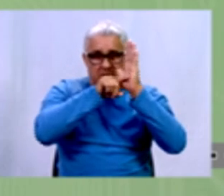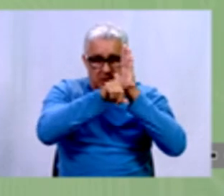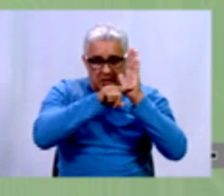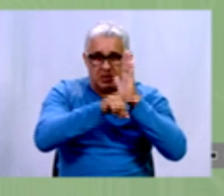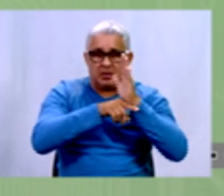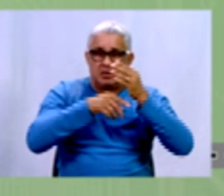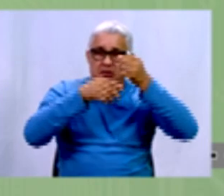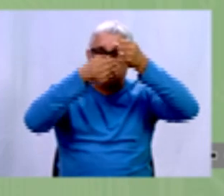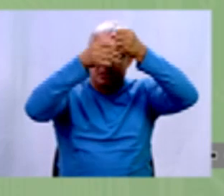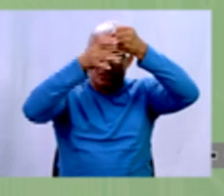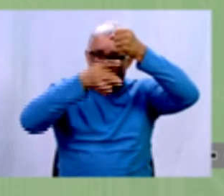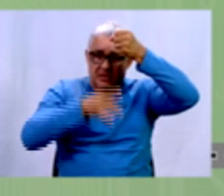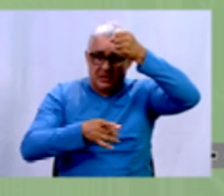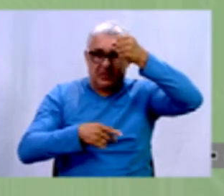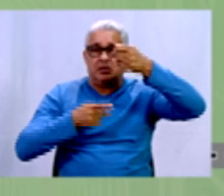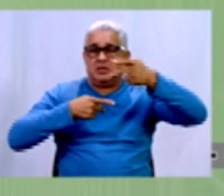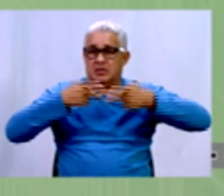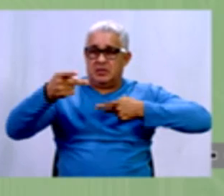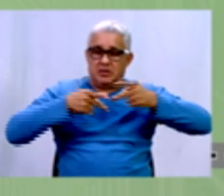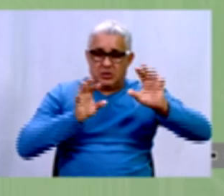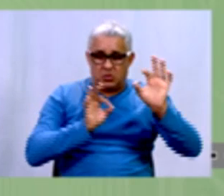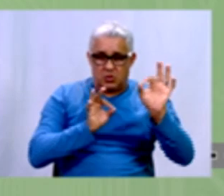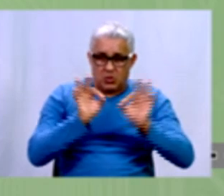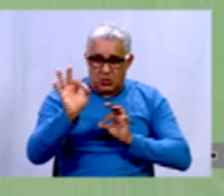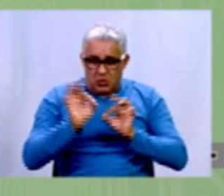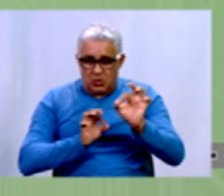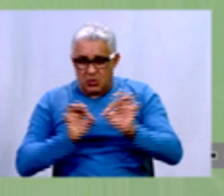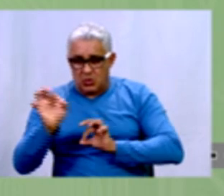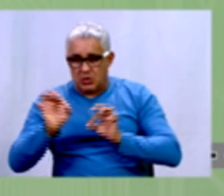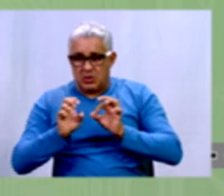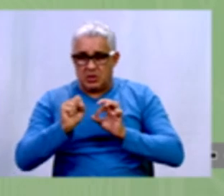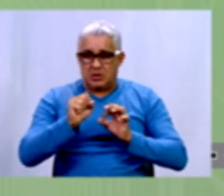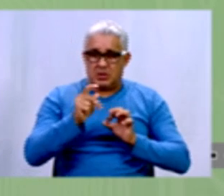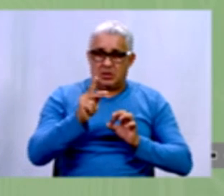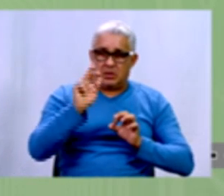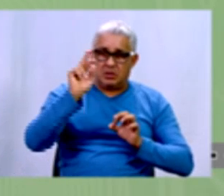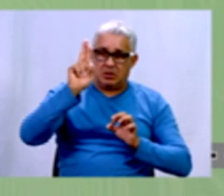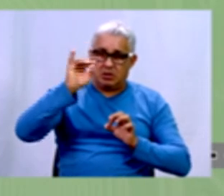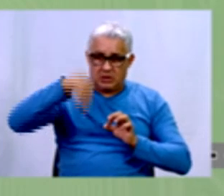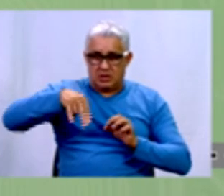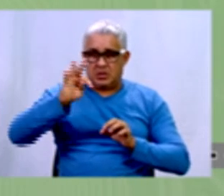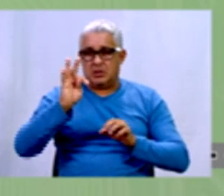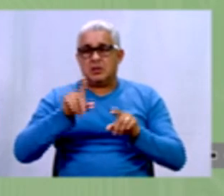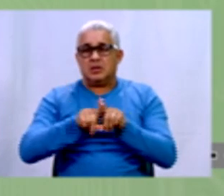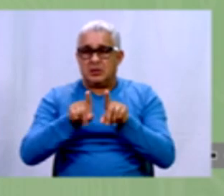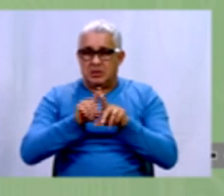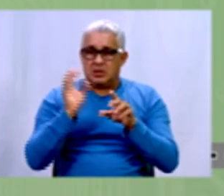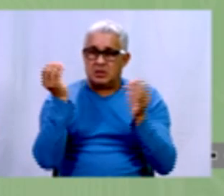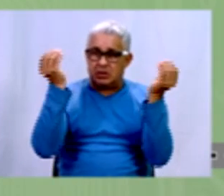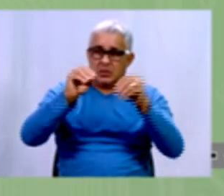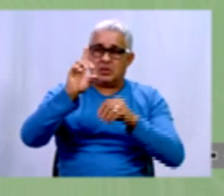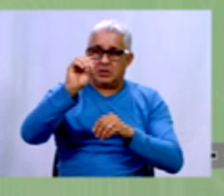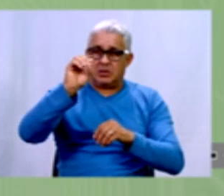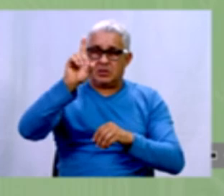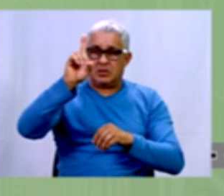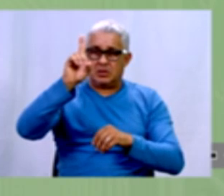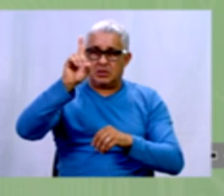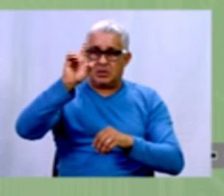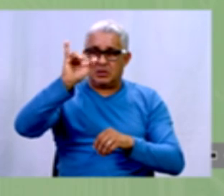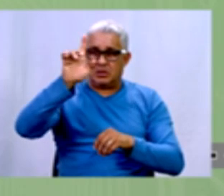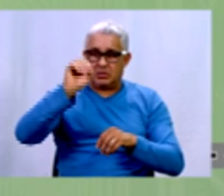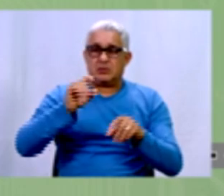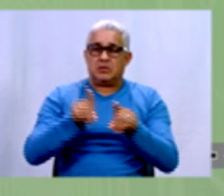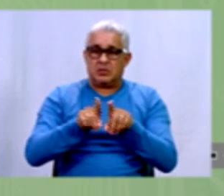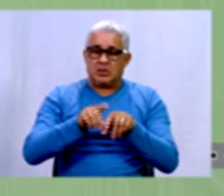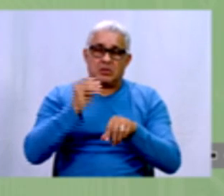o projeto vai sendo refinado a cada sprint, e aí a cada sprint é codificado, e a cada sprint é testado, e a